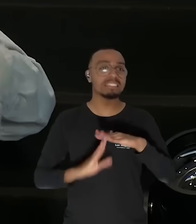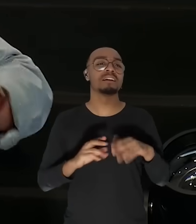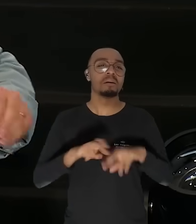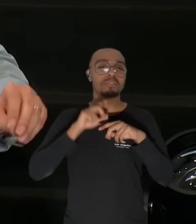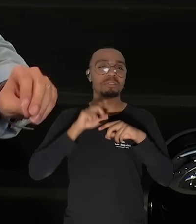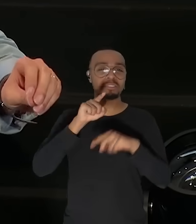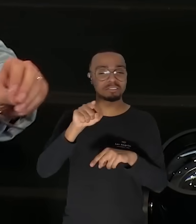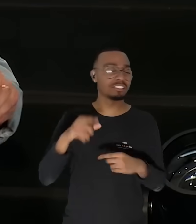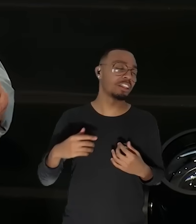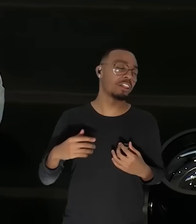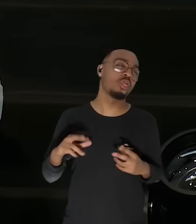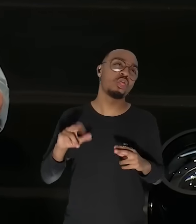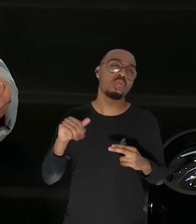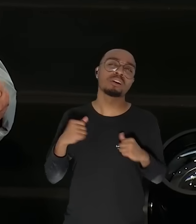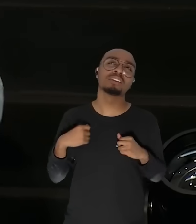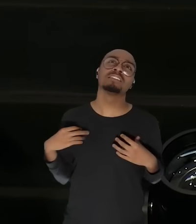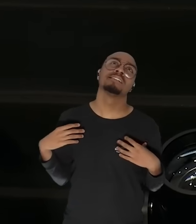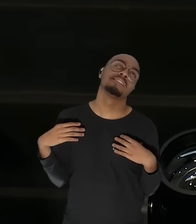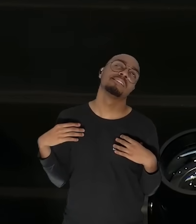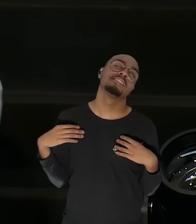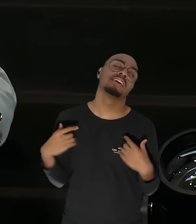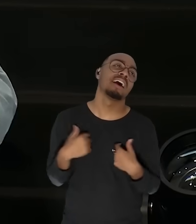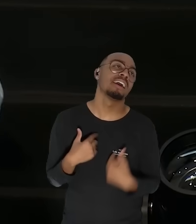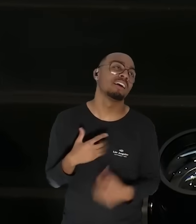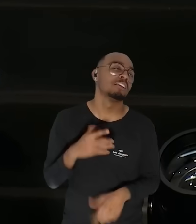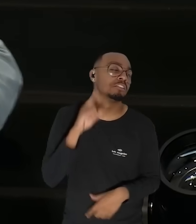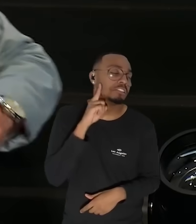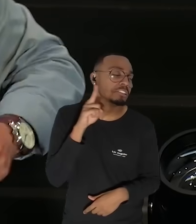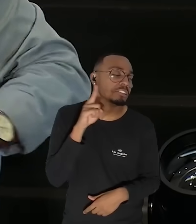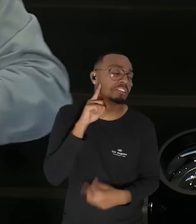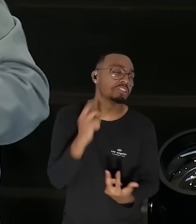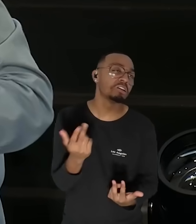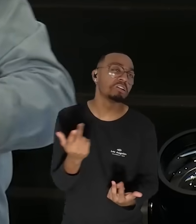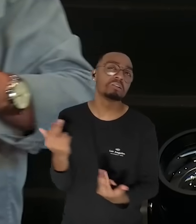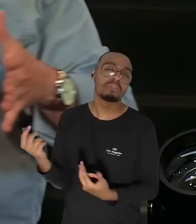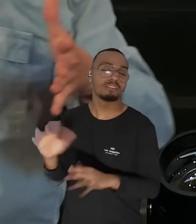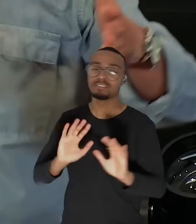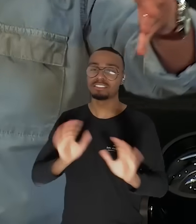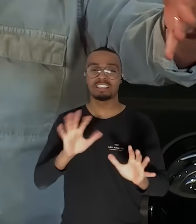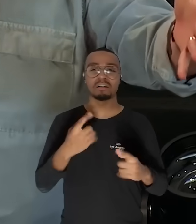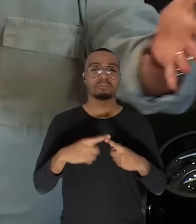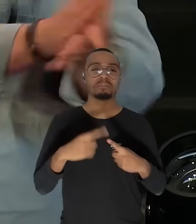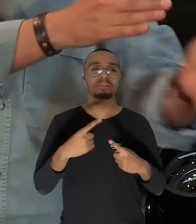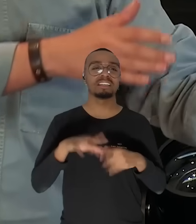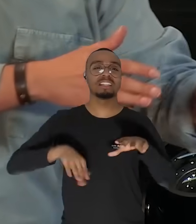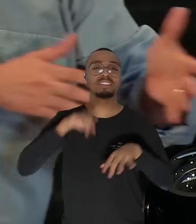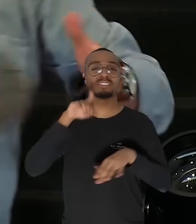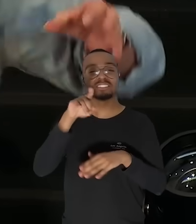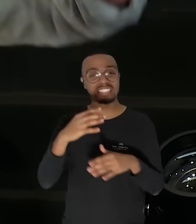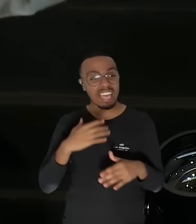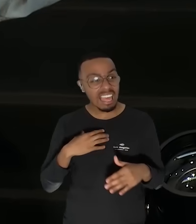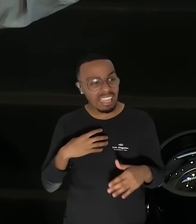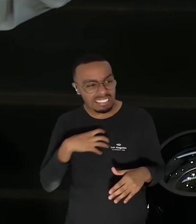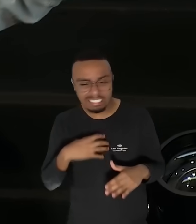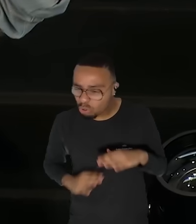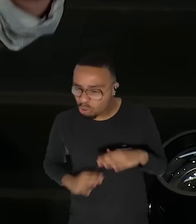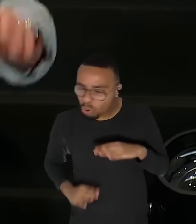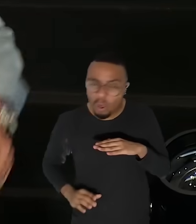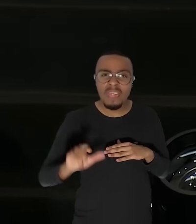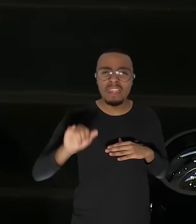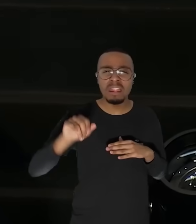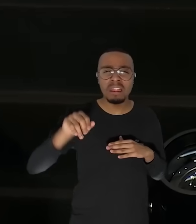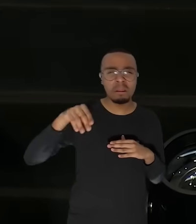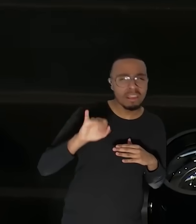Deus. Está entendendo? Não tem marasmo, não tem rotina. Porque algumas vezes Deus vai deixar você chegar no limite. Com a única